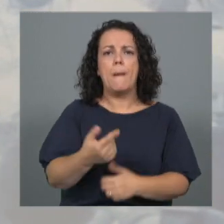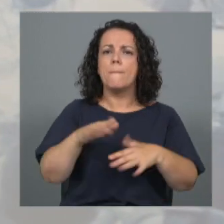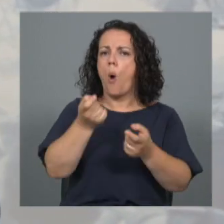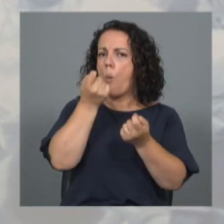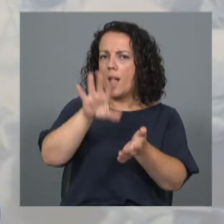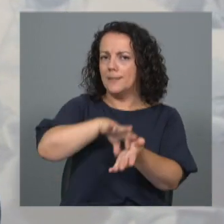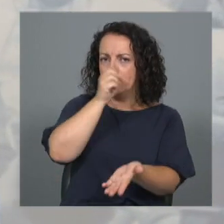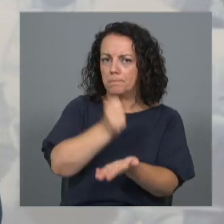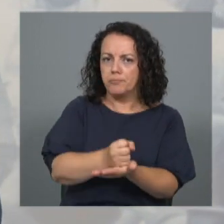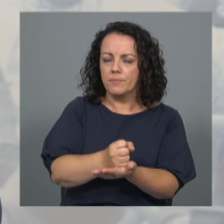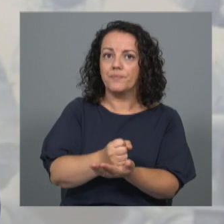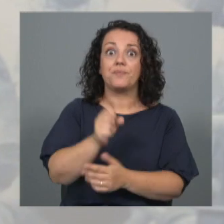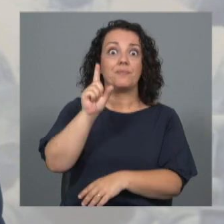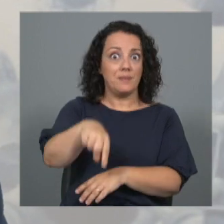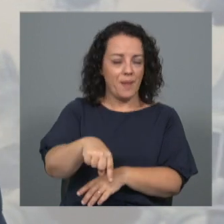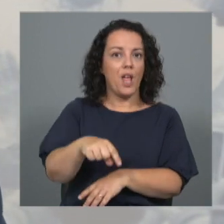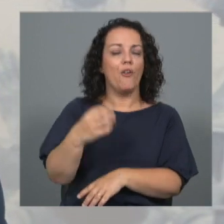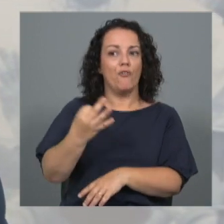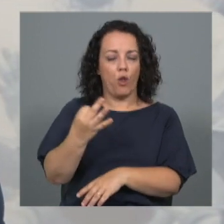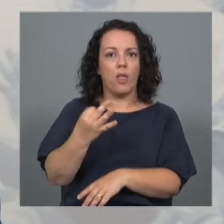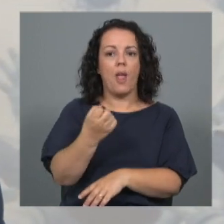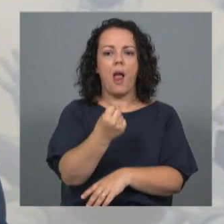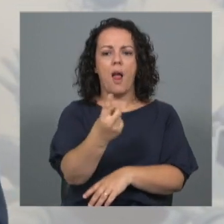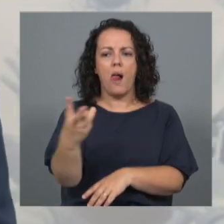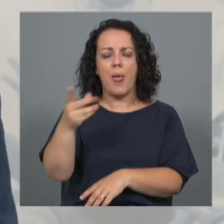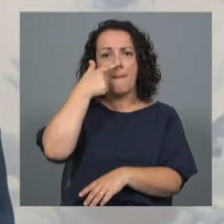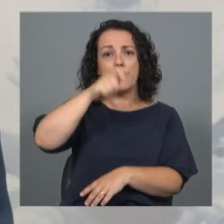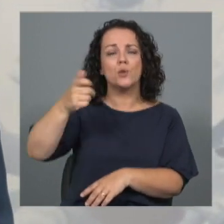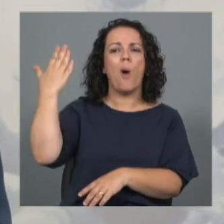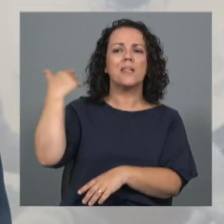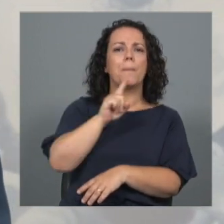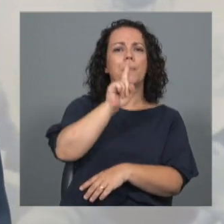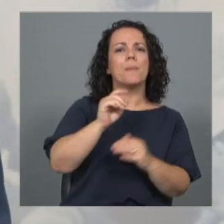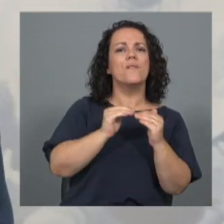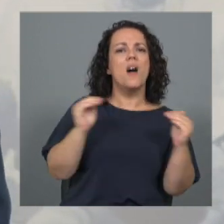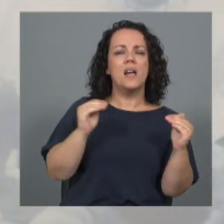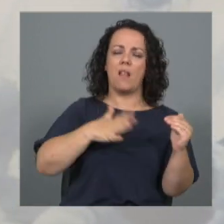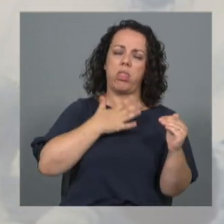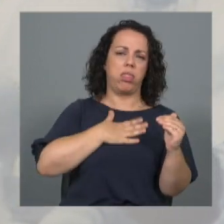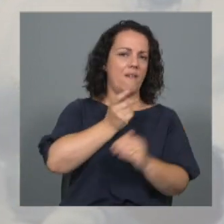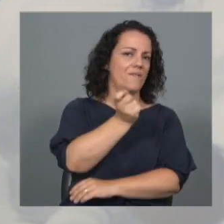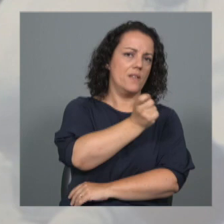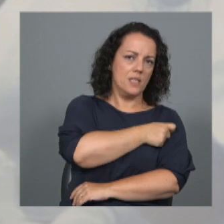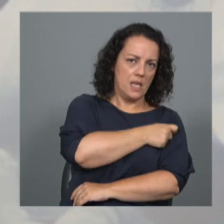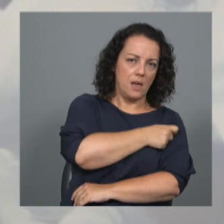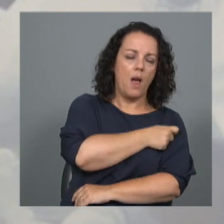concluído, inclusive já conseguimos incluir pessoas que, por exemplo, numa primeira fase não aceitaram a vacinação e